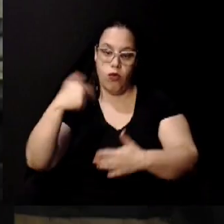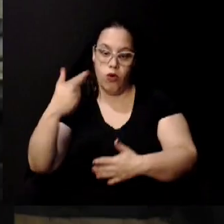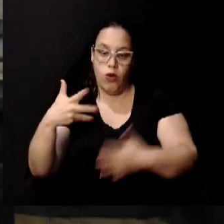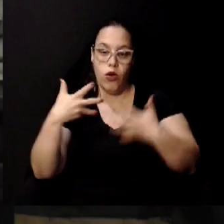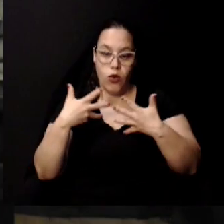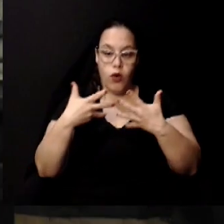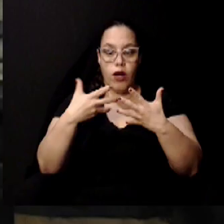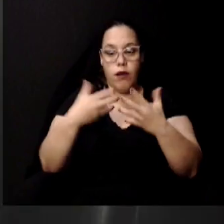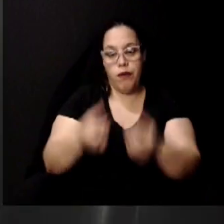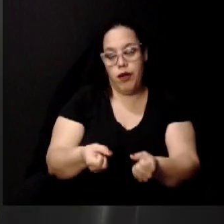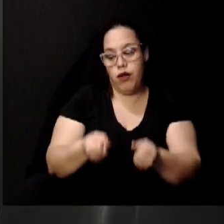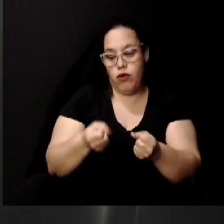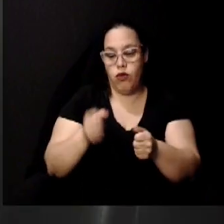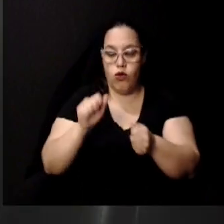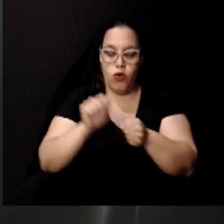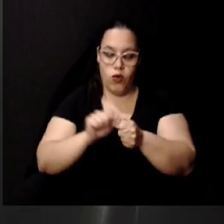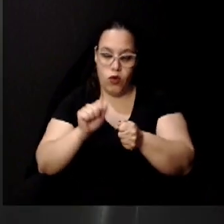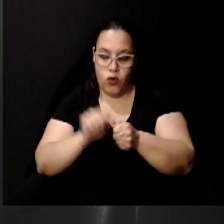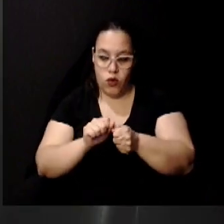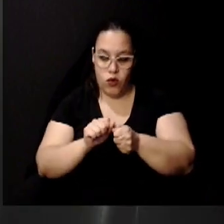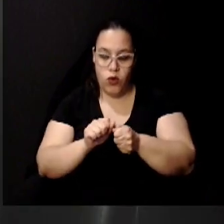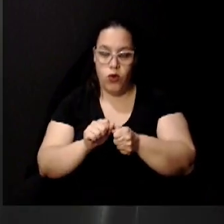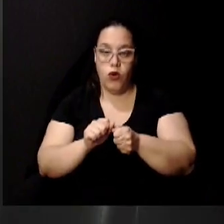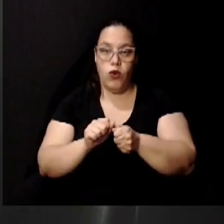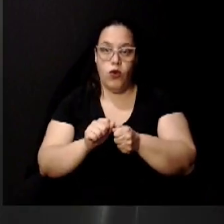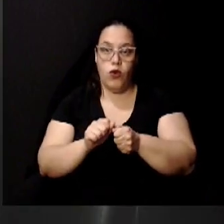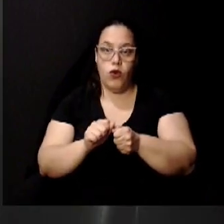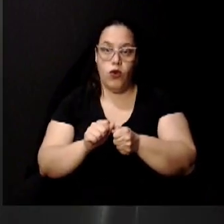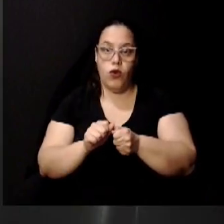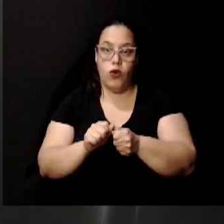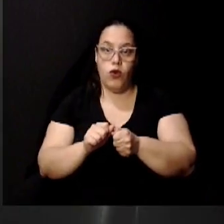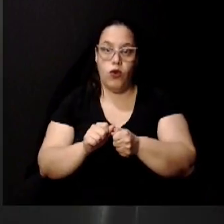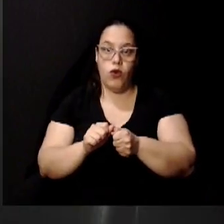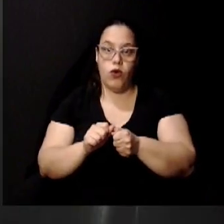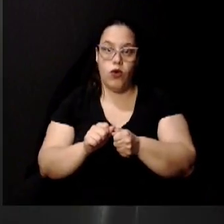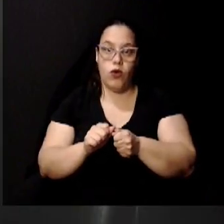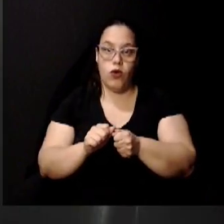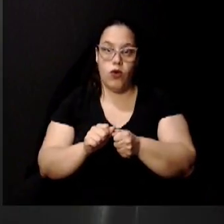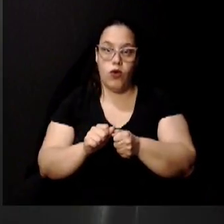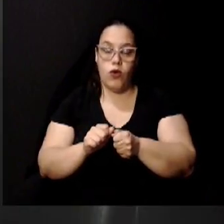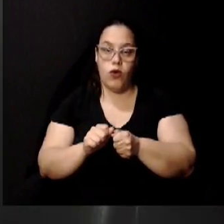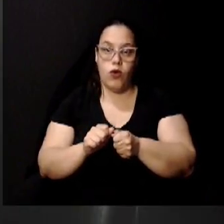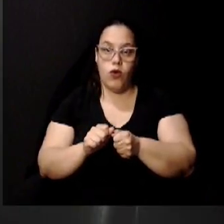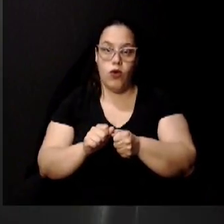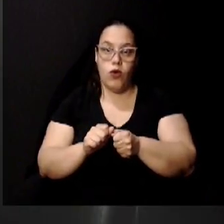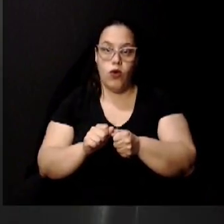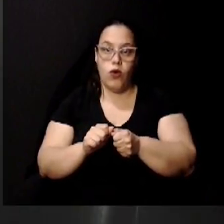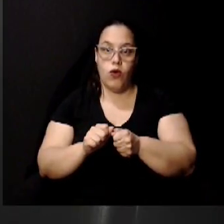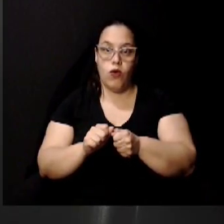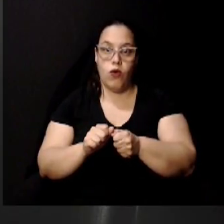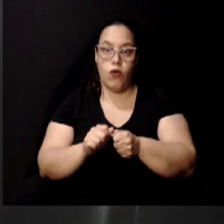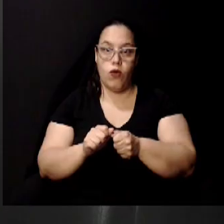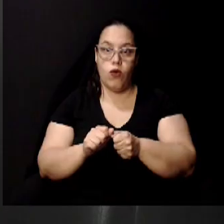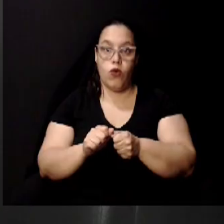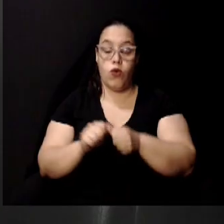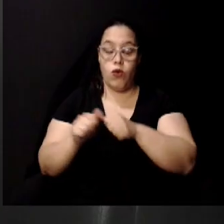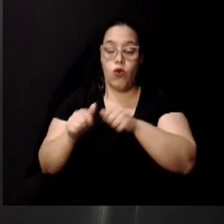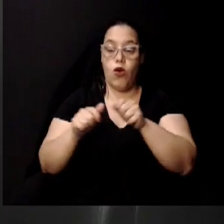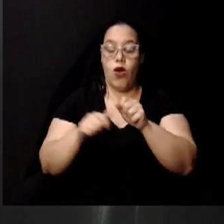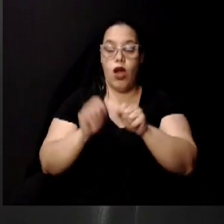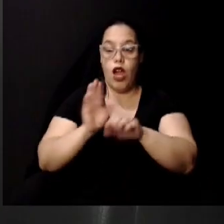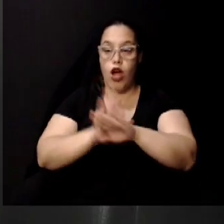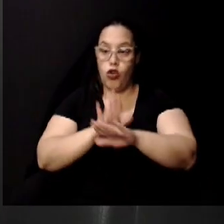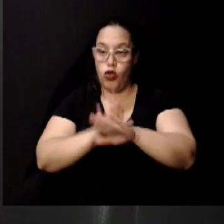e fazer, né, muitas vezes fazer reabilitação ocupacional e tudo mais, ele tem o papel de